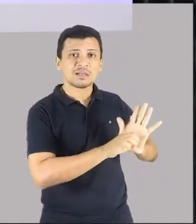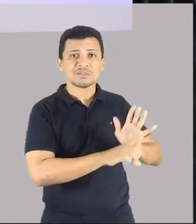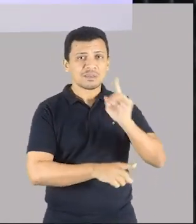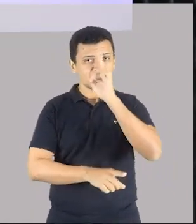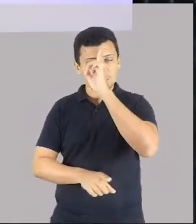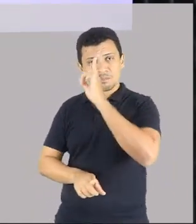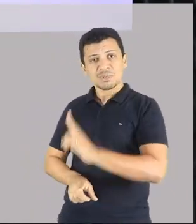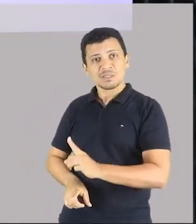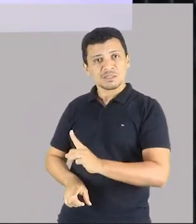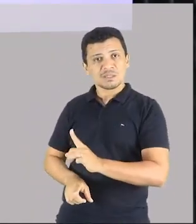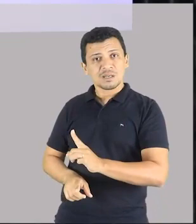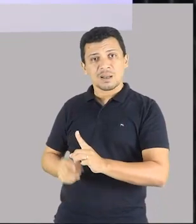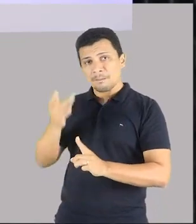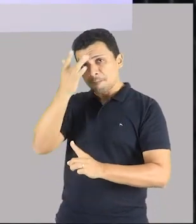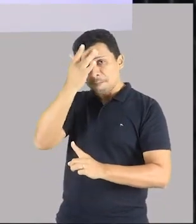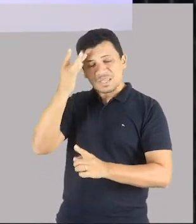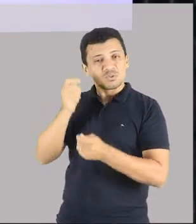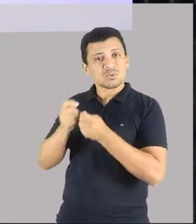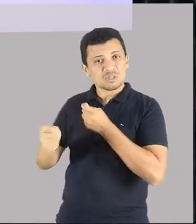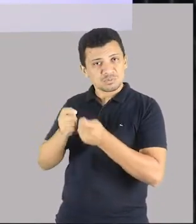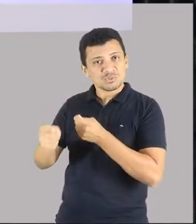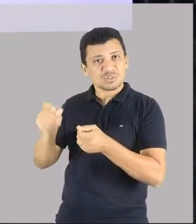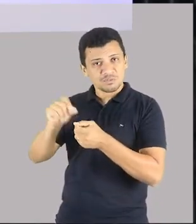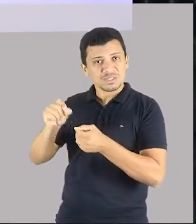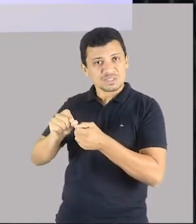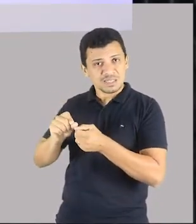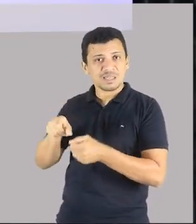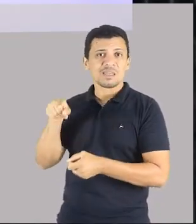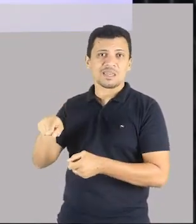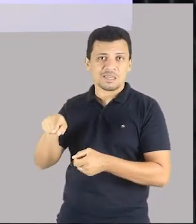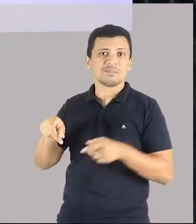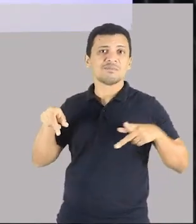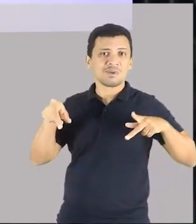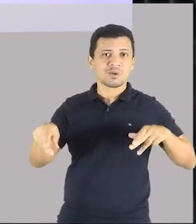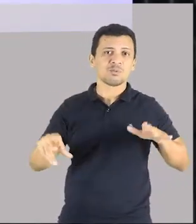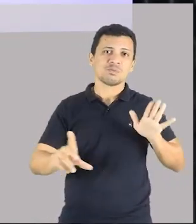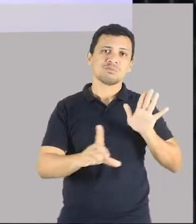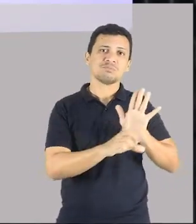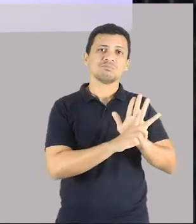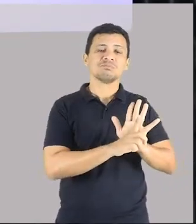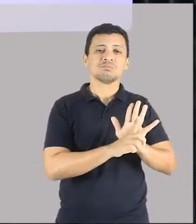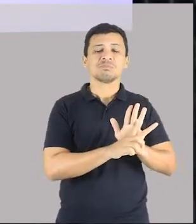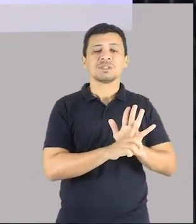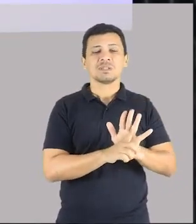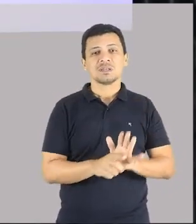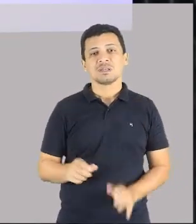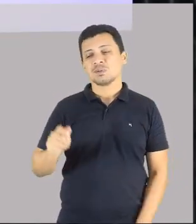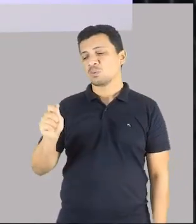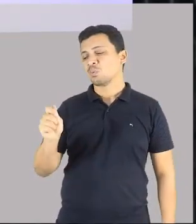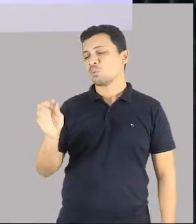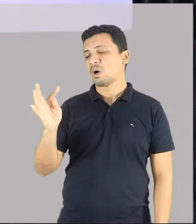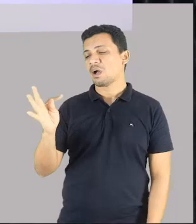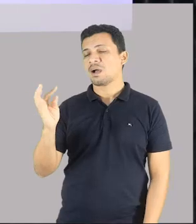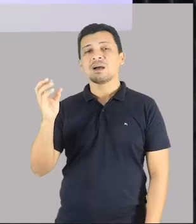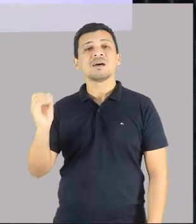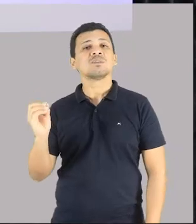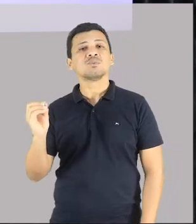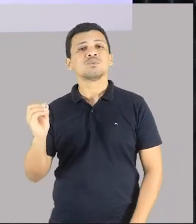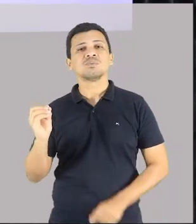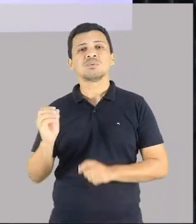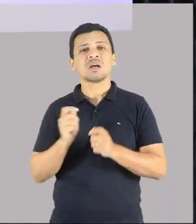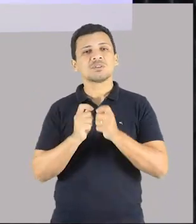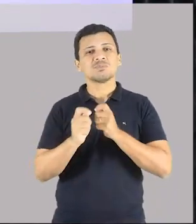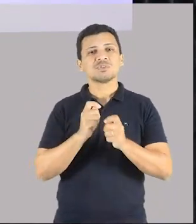tal coisa, então ele fará exatamente tal coisa. Essa tal coisa, que se apresenta como um ato administrativo,